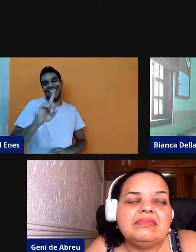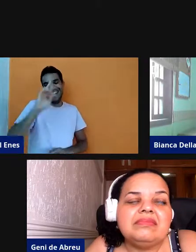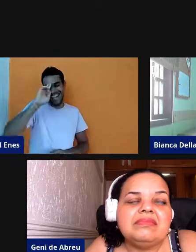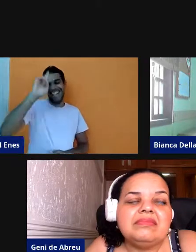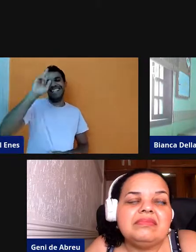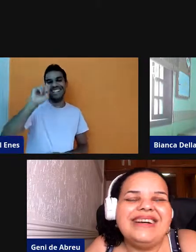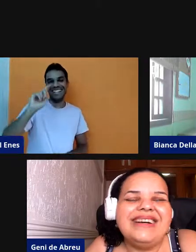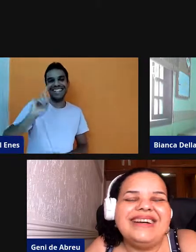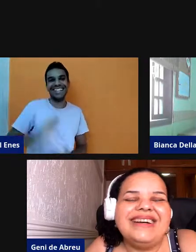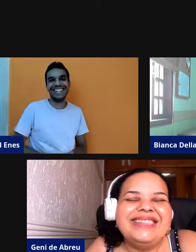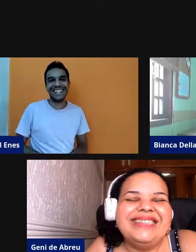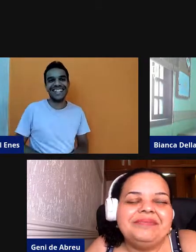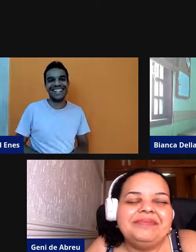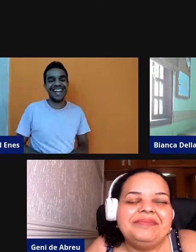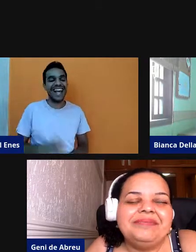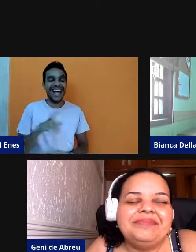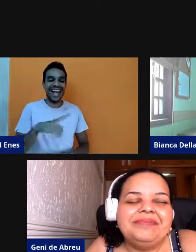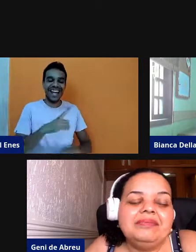de